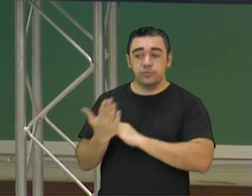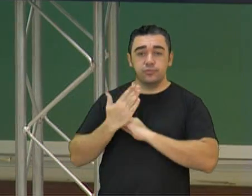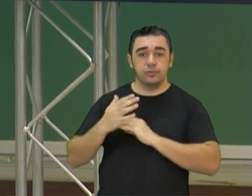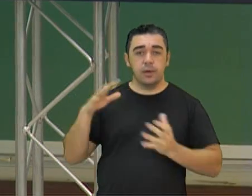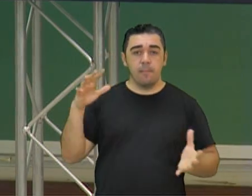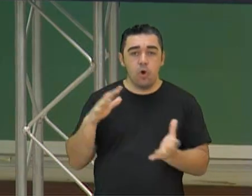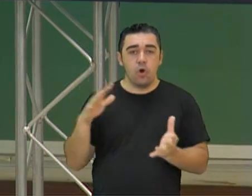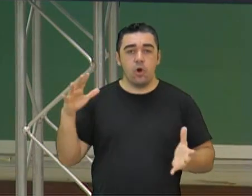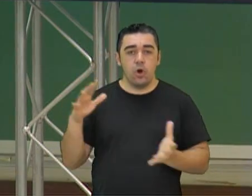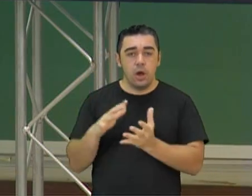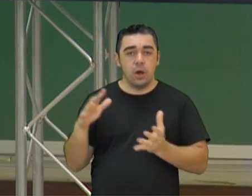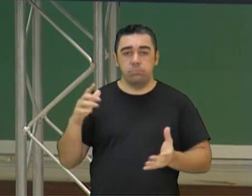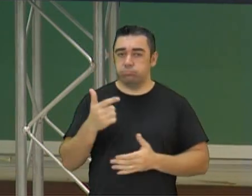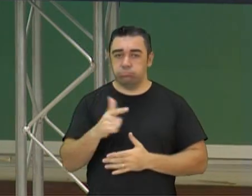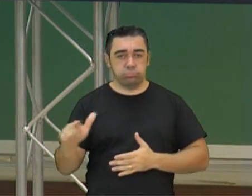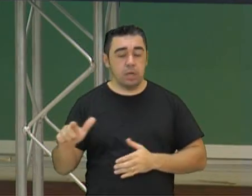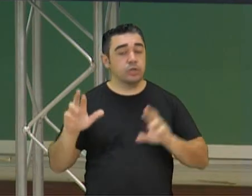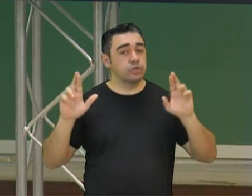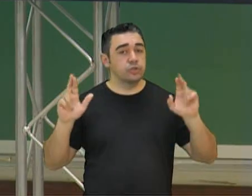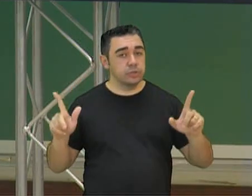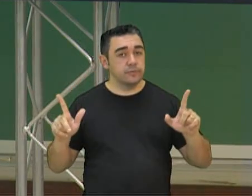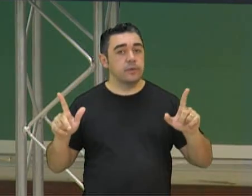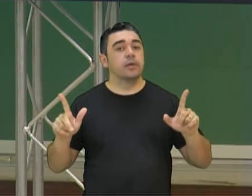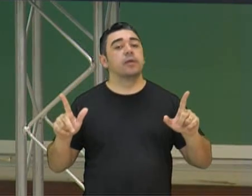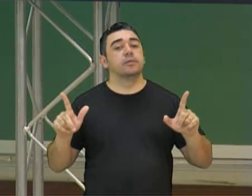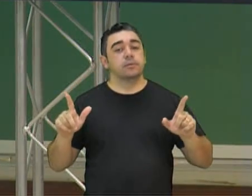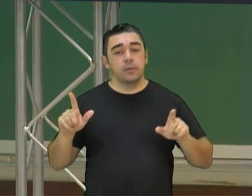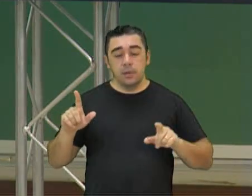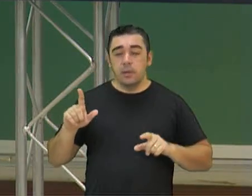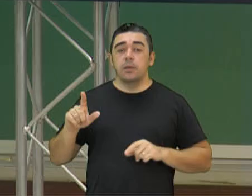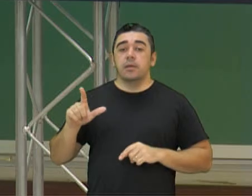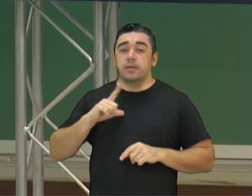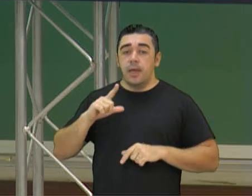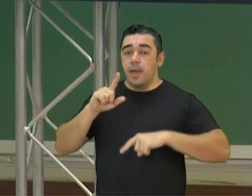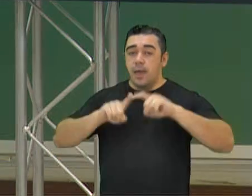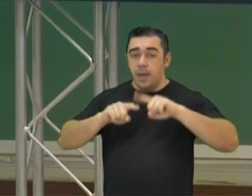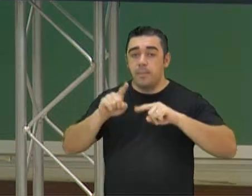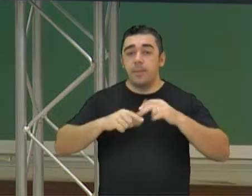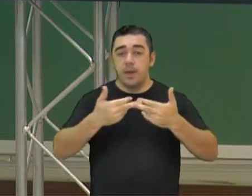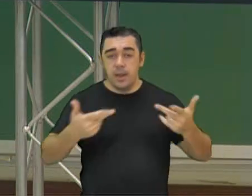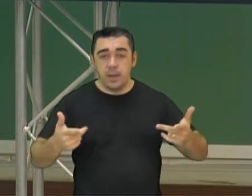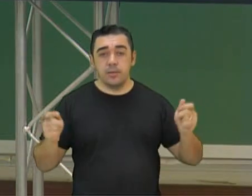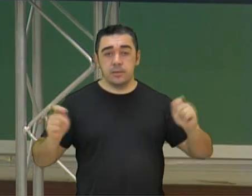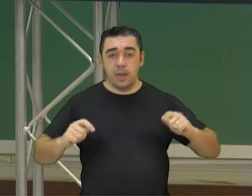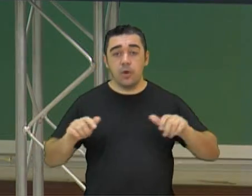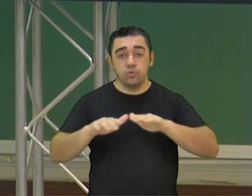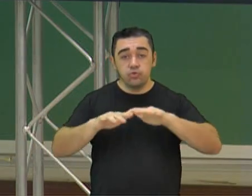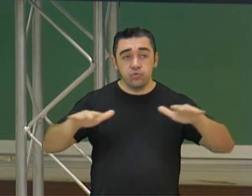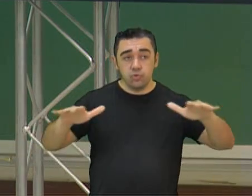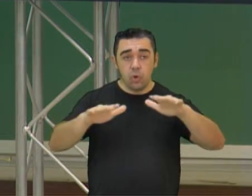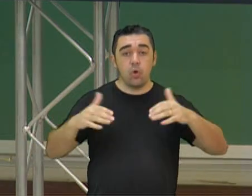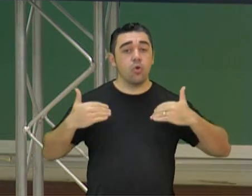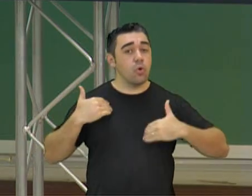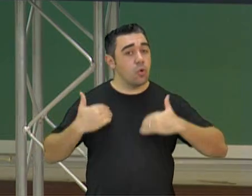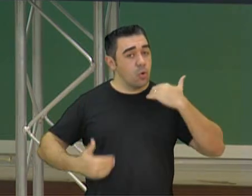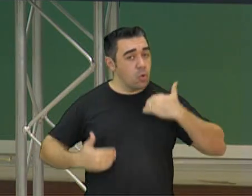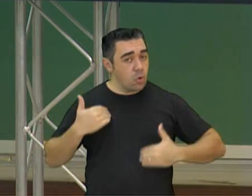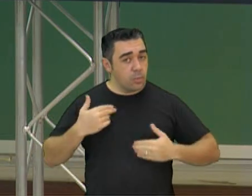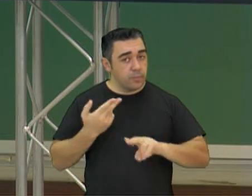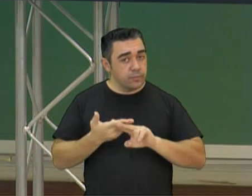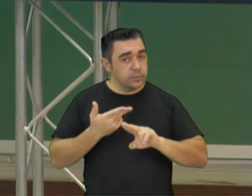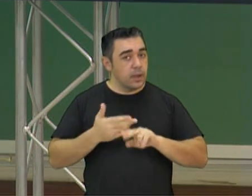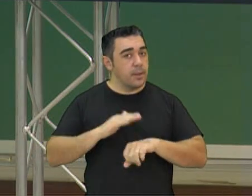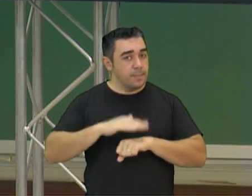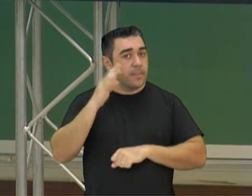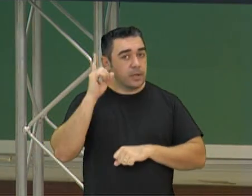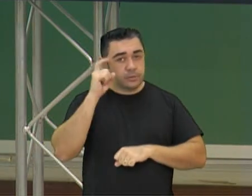movimento, tá? Diferente no solo, que você usa o próprio peso do corpo e acaba ficando